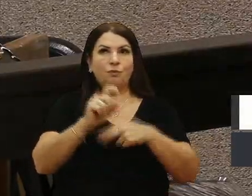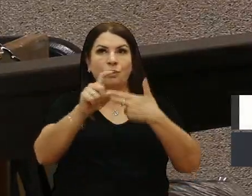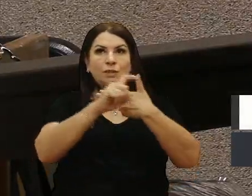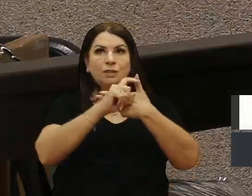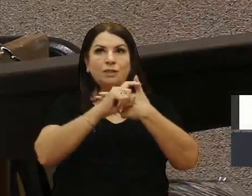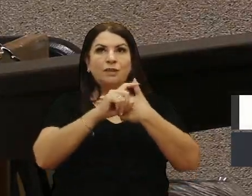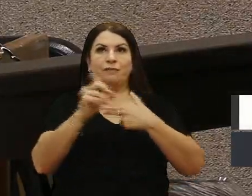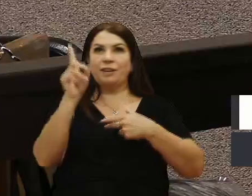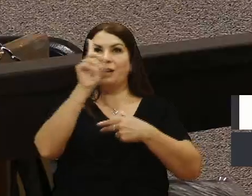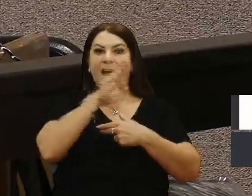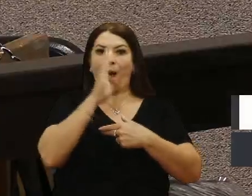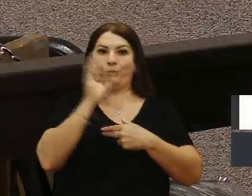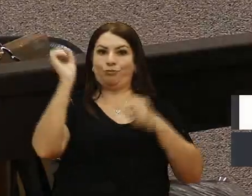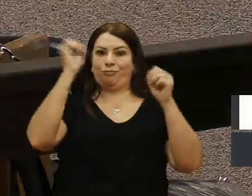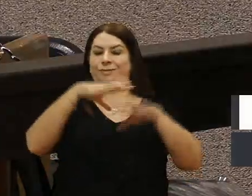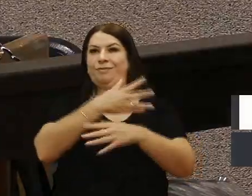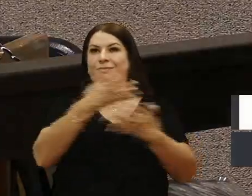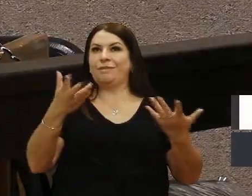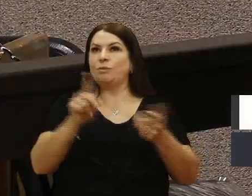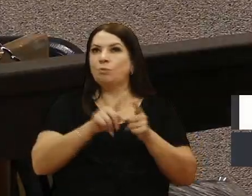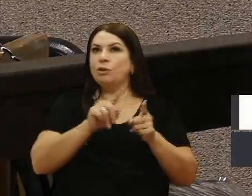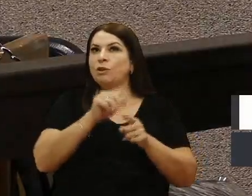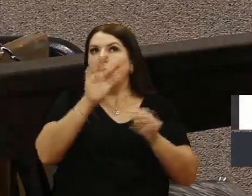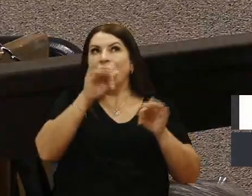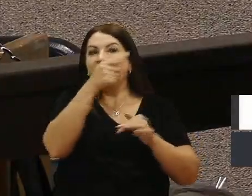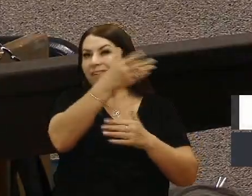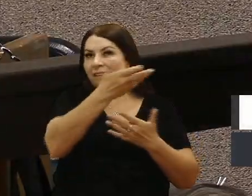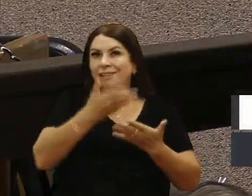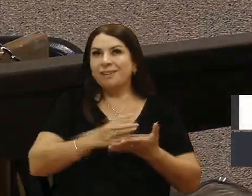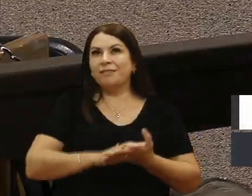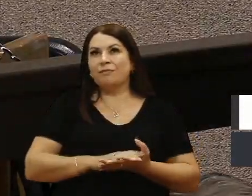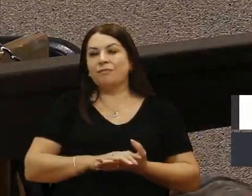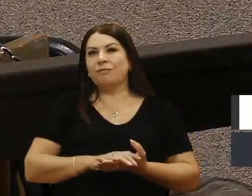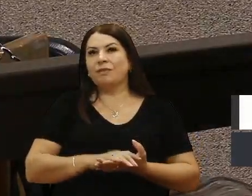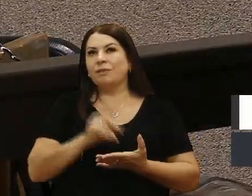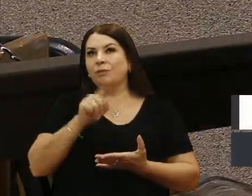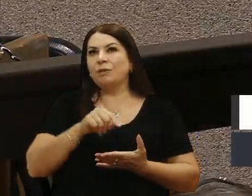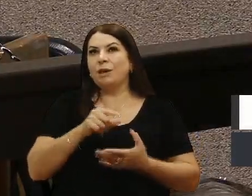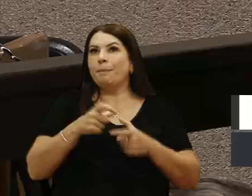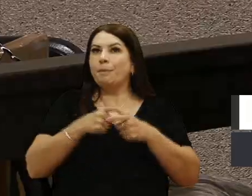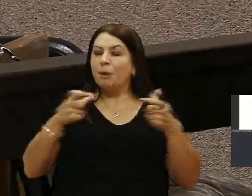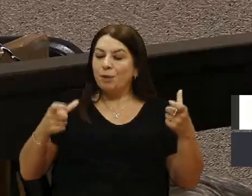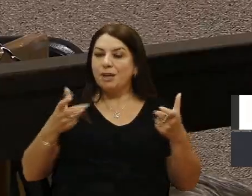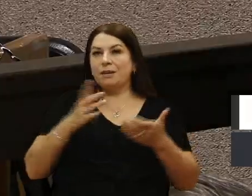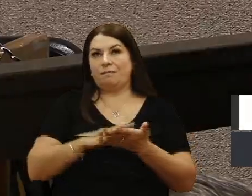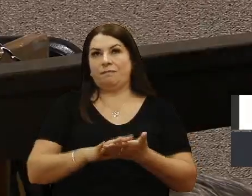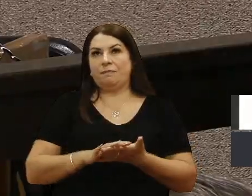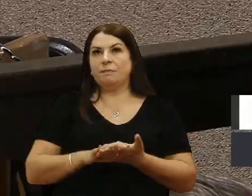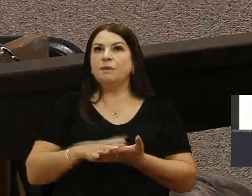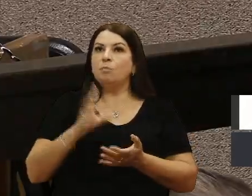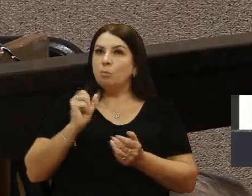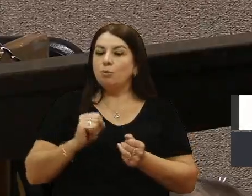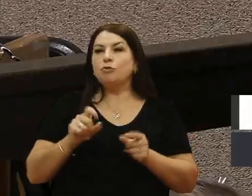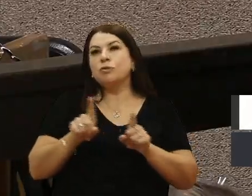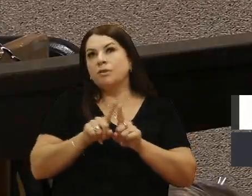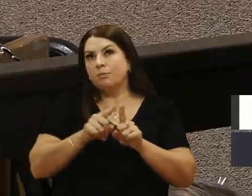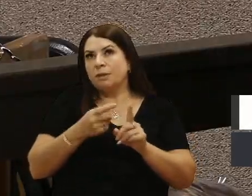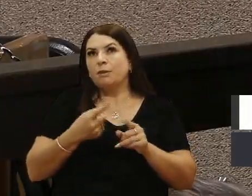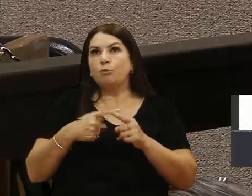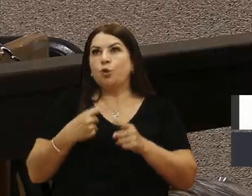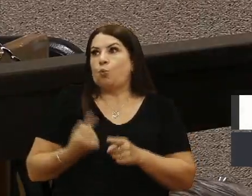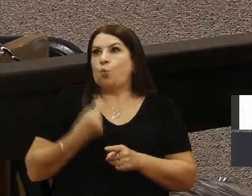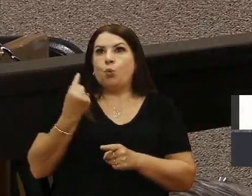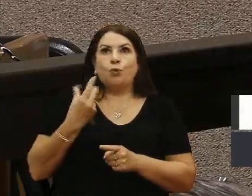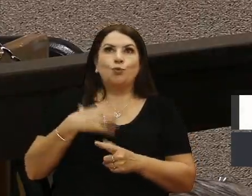do dia para a noite, porque a gente não está mais lá, né? Não é mais maioria, mas a gente poderia, porque era a única